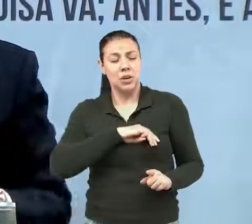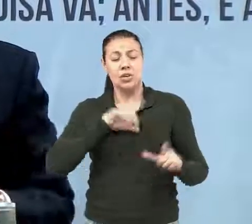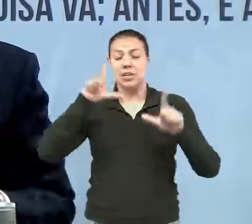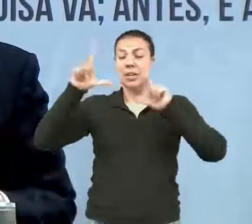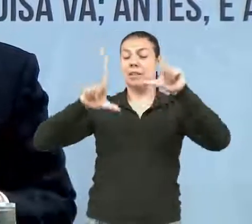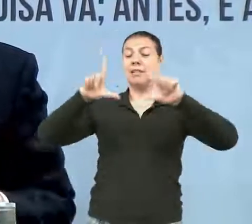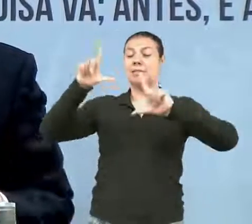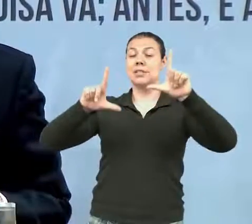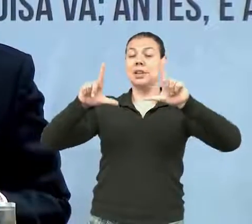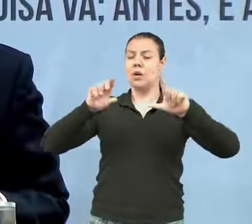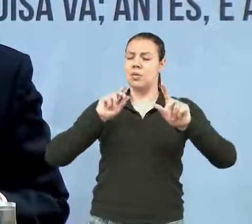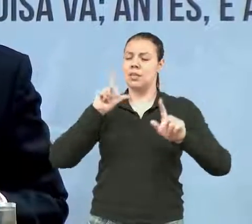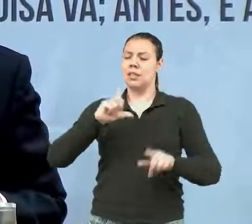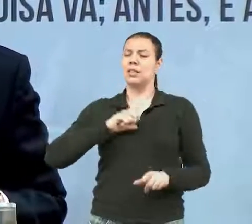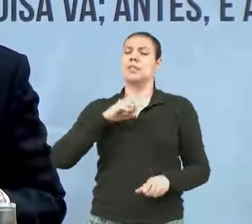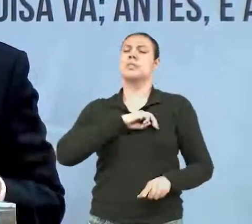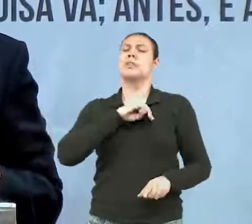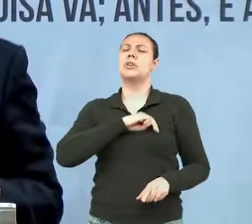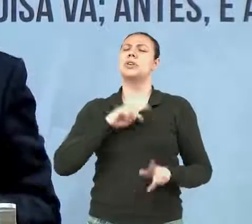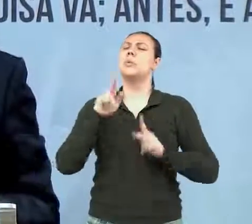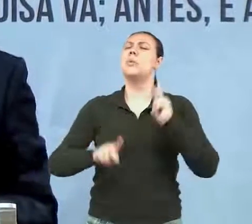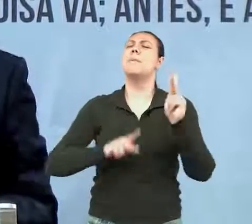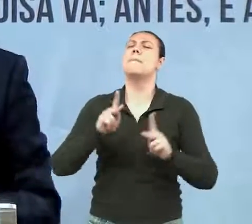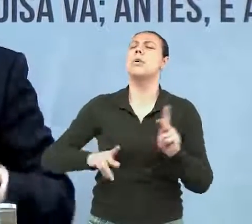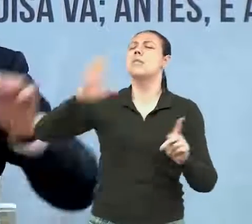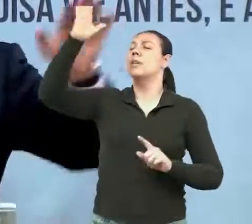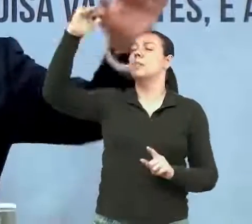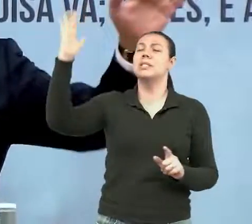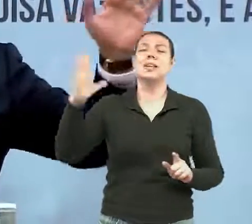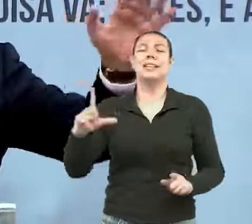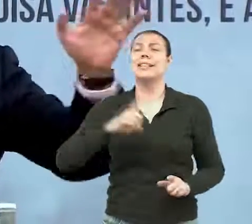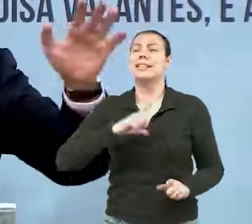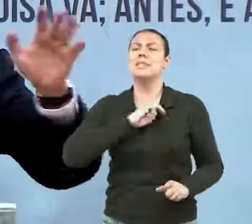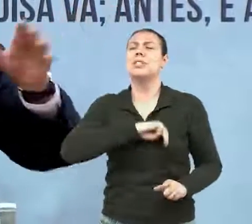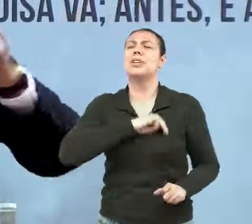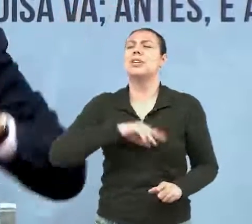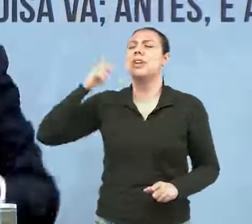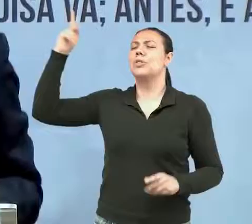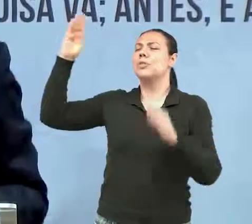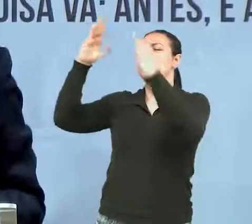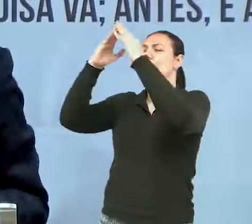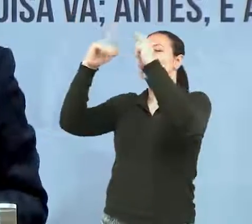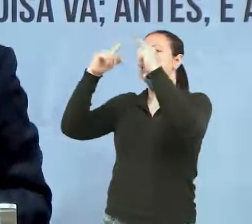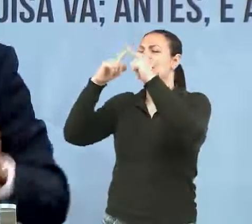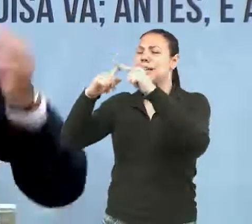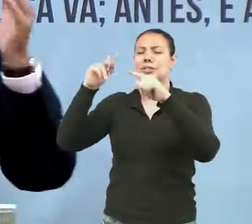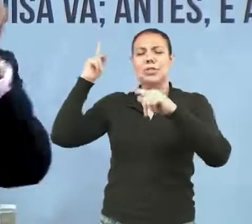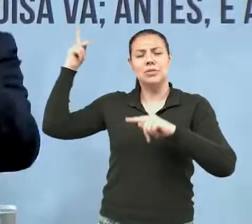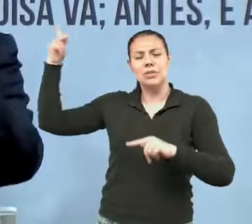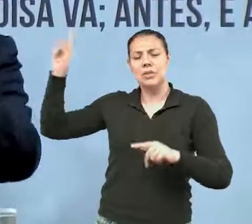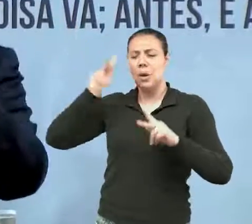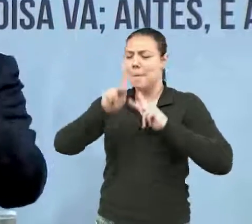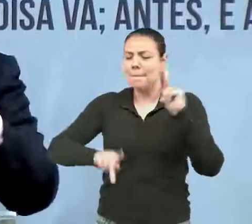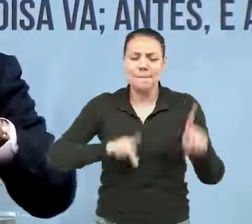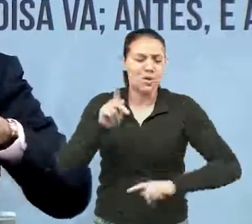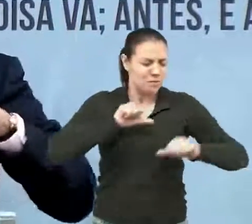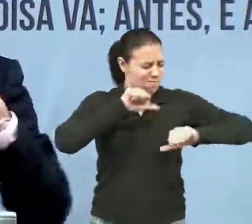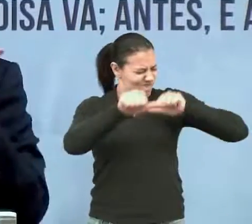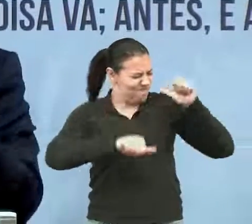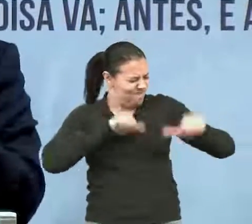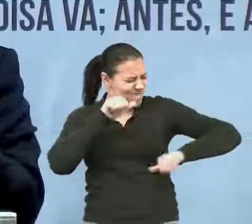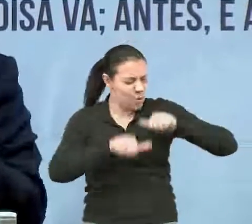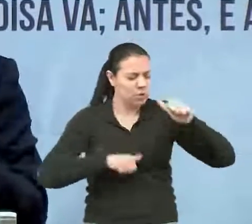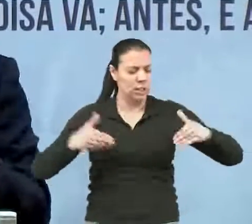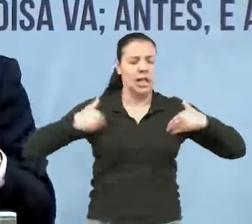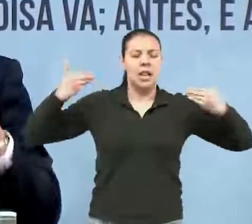povo brasileiro. Tem misericórdia, Deus, da tua igreja. Tem misericórdia, Senhor, do teu povo. Restaura, Senhor,